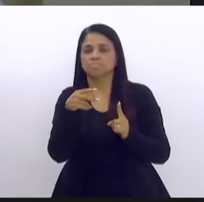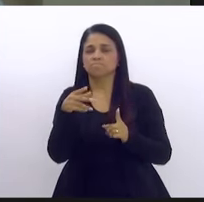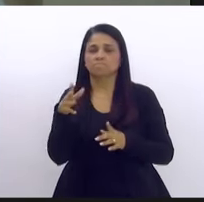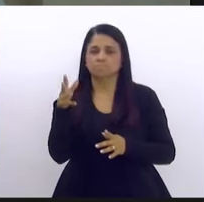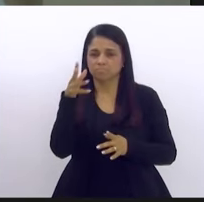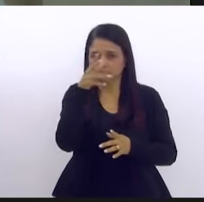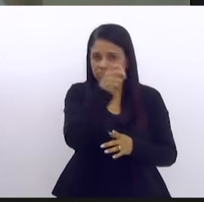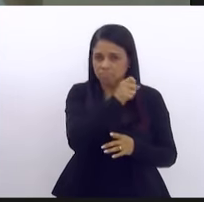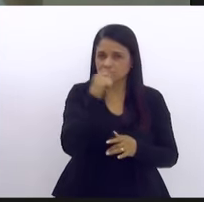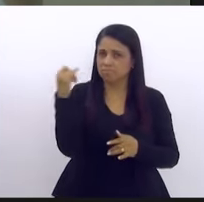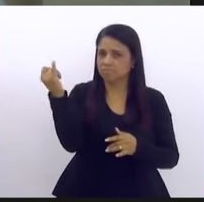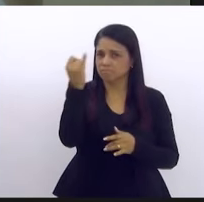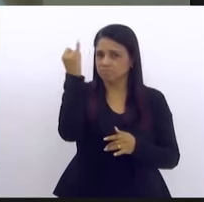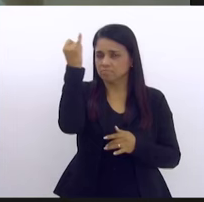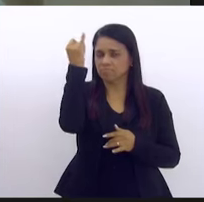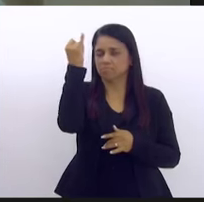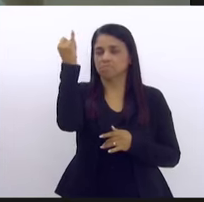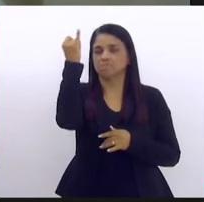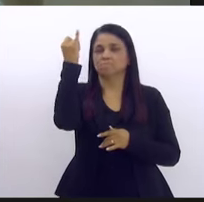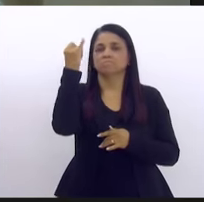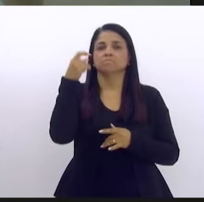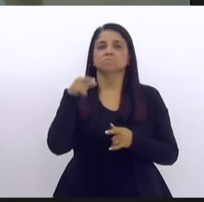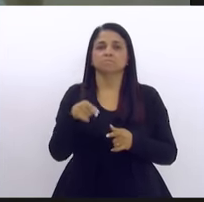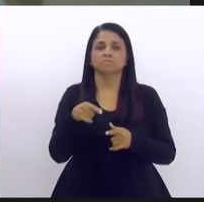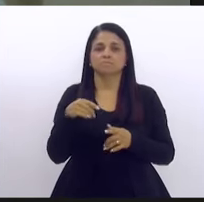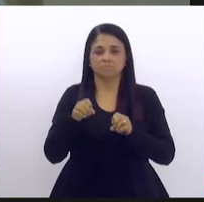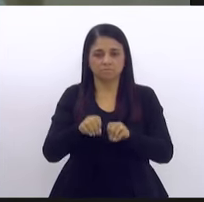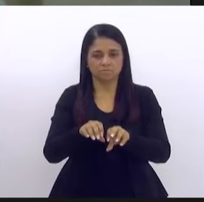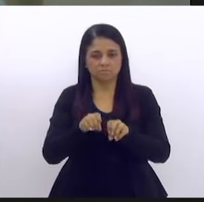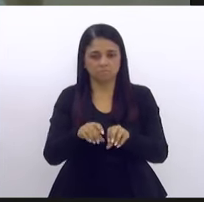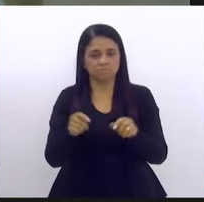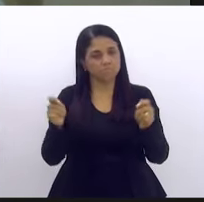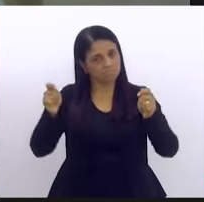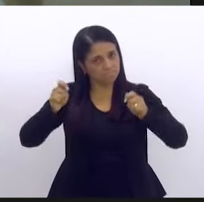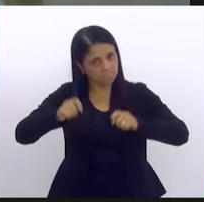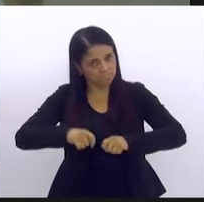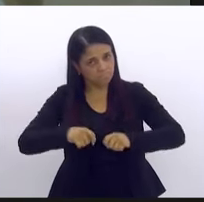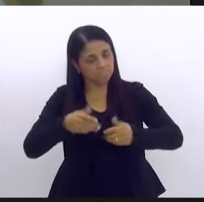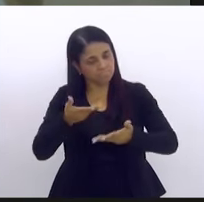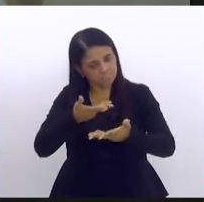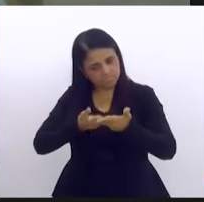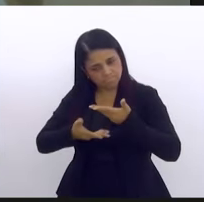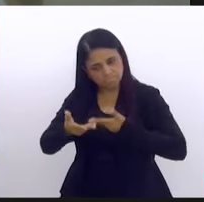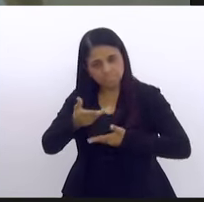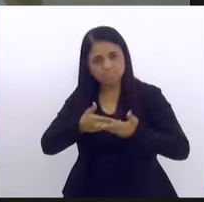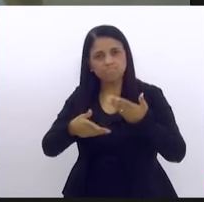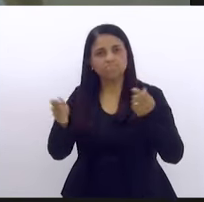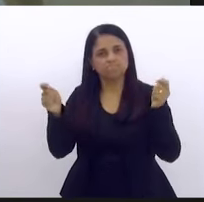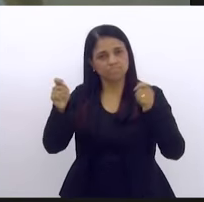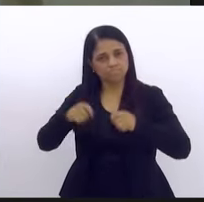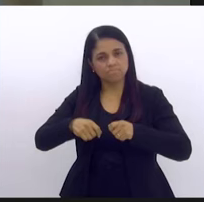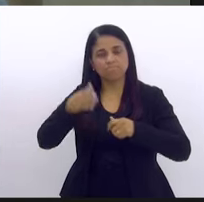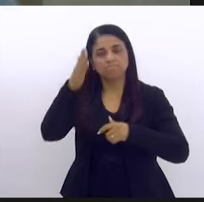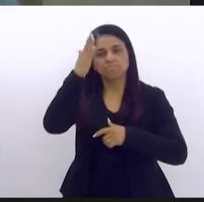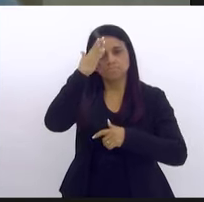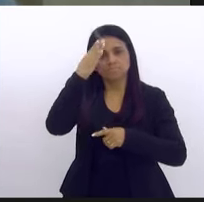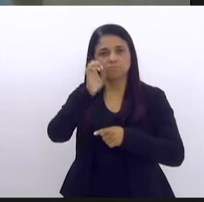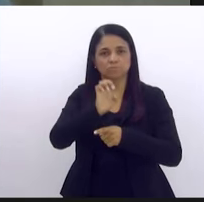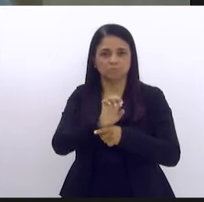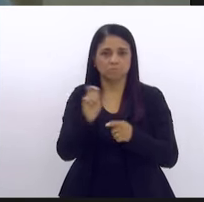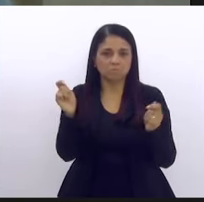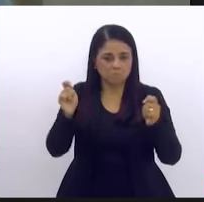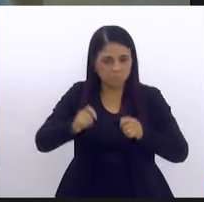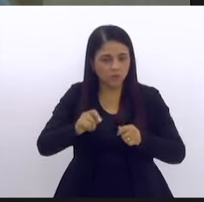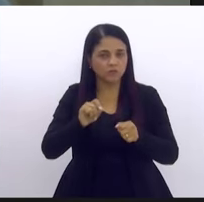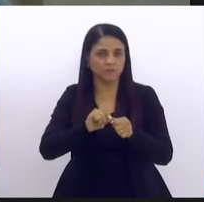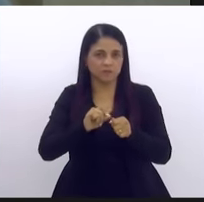educação, mas fazendo aquilo que é possível dentro de uma conjuntura que nós sabemos do Estado, aquilo que ele pode fazer.